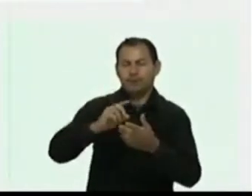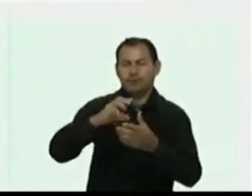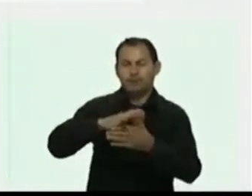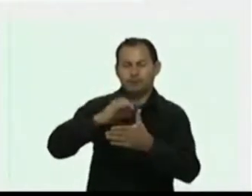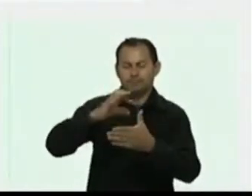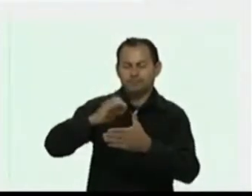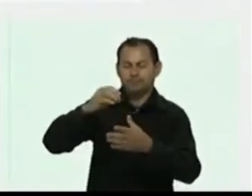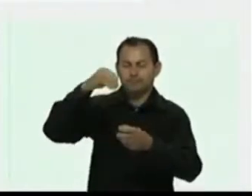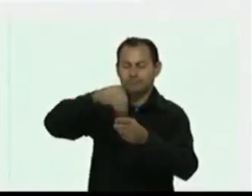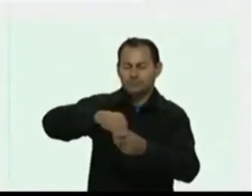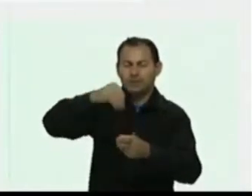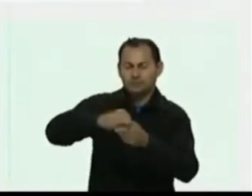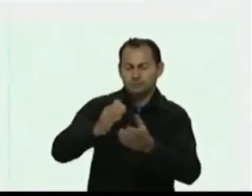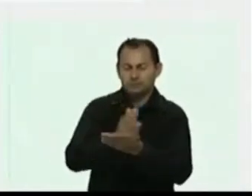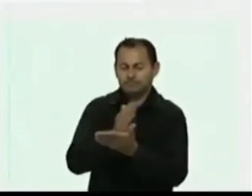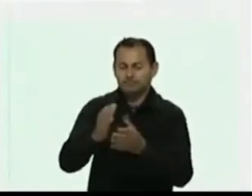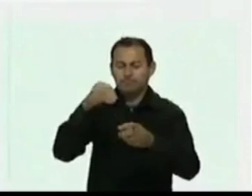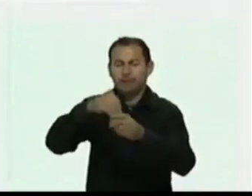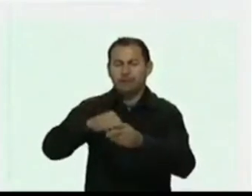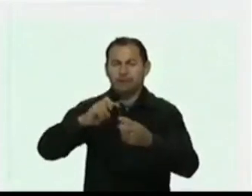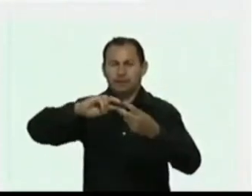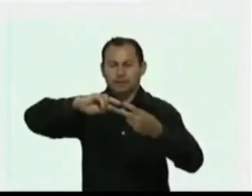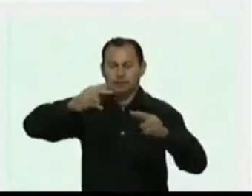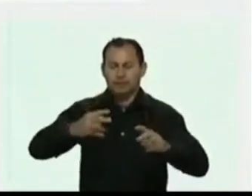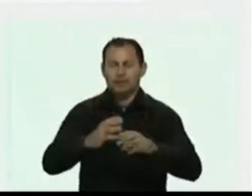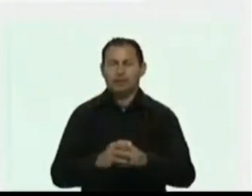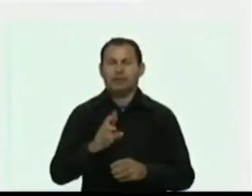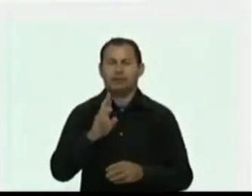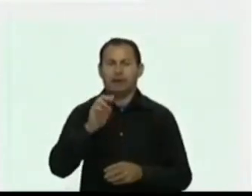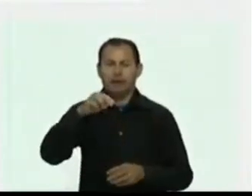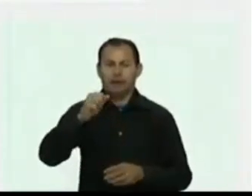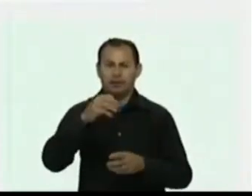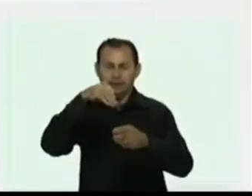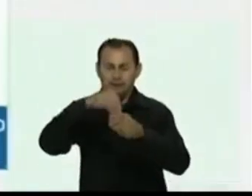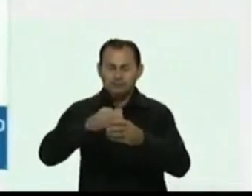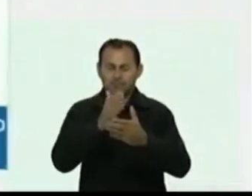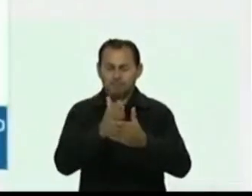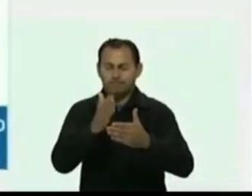lá dentro do DNA, entre exons com introns no meio?